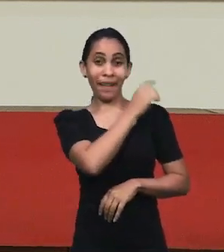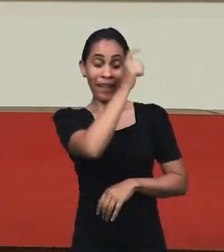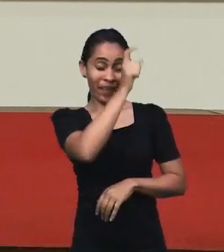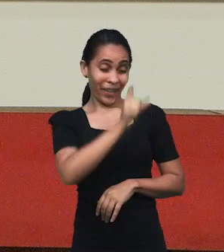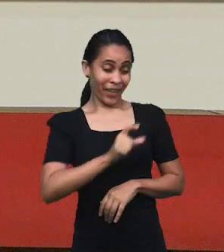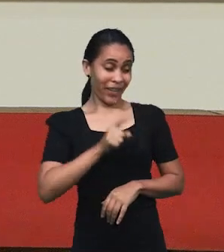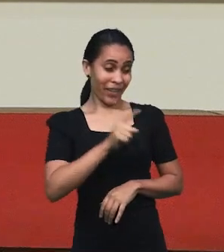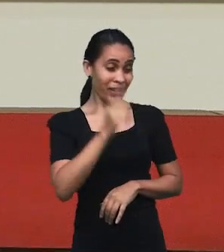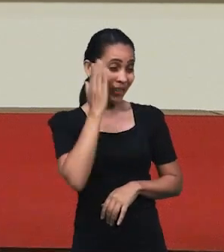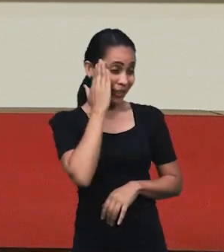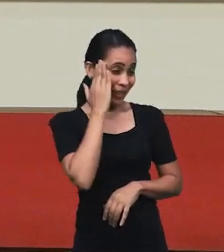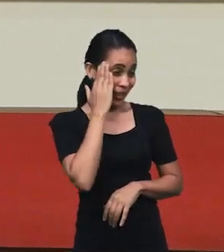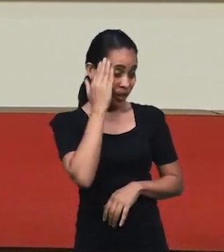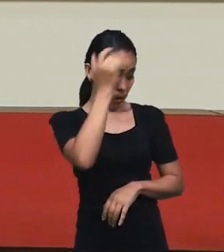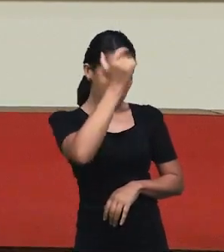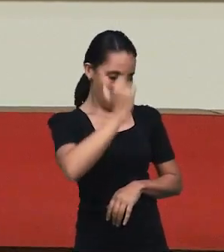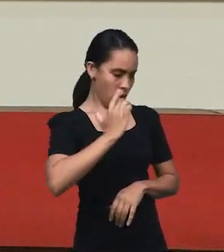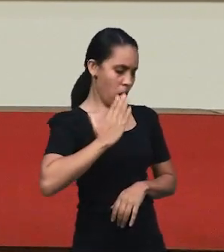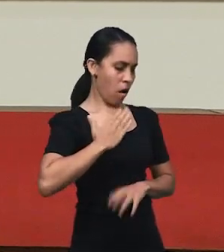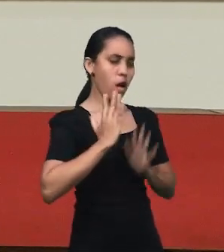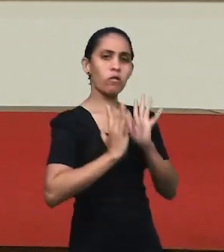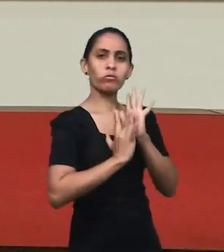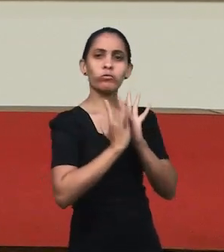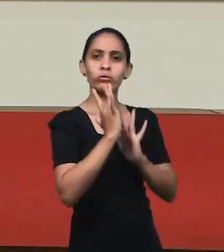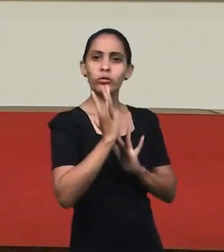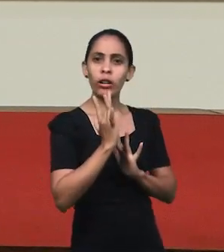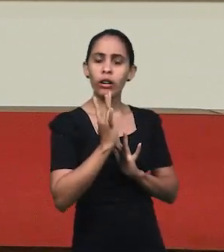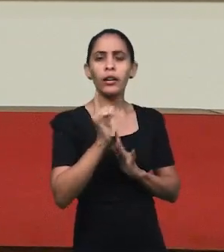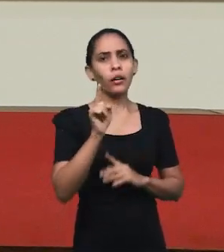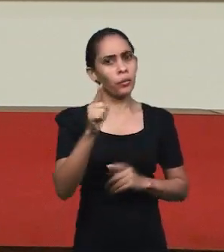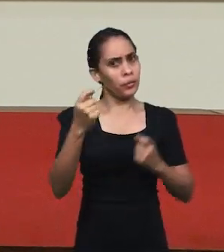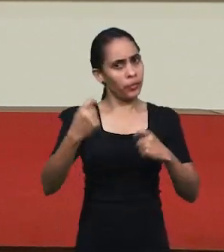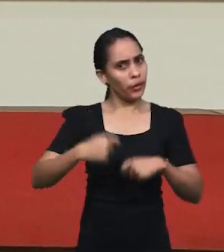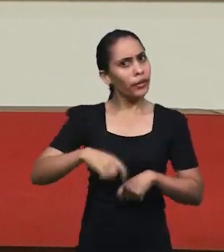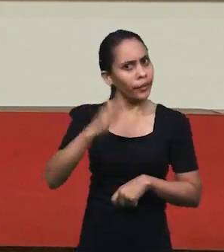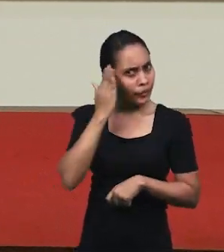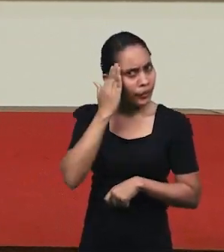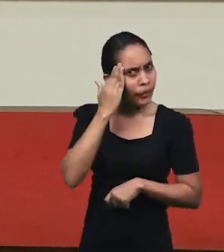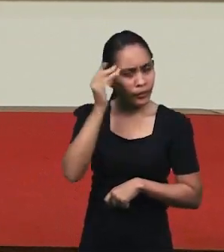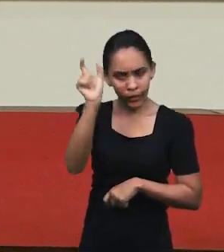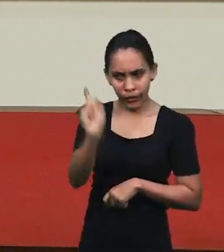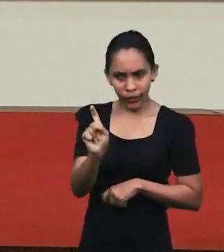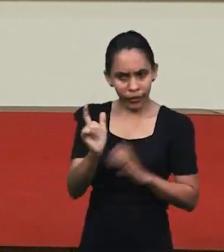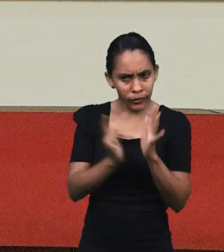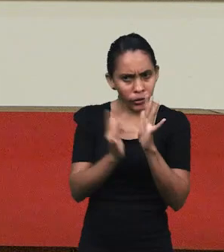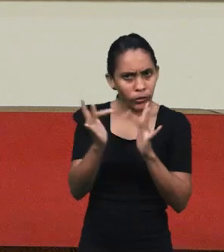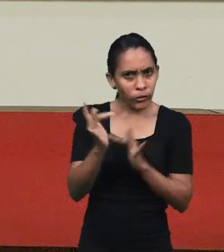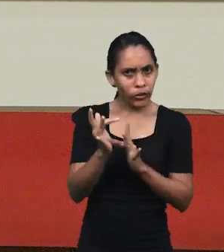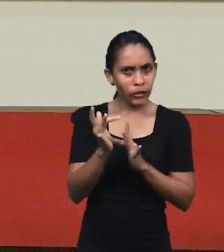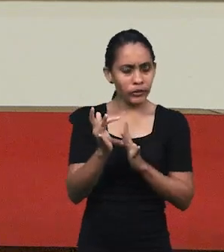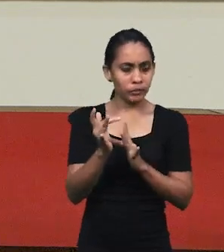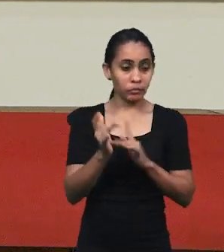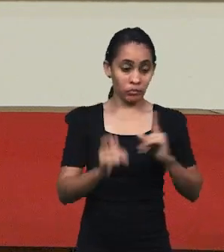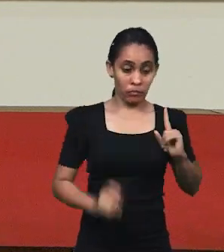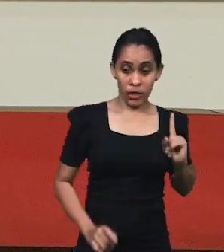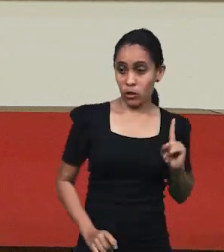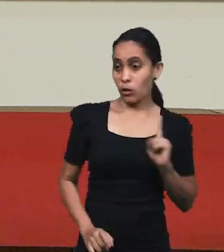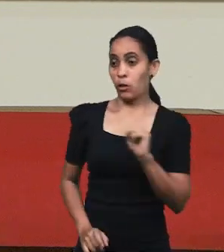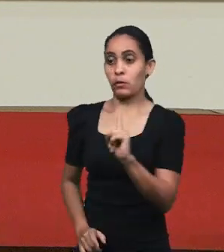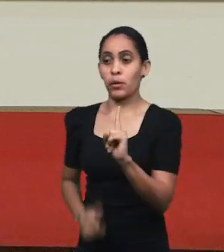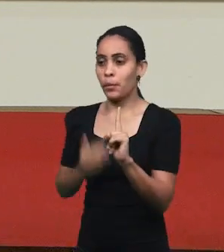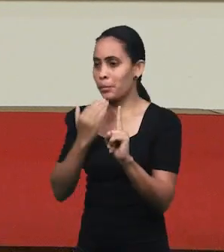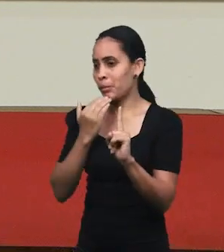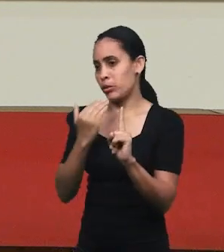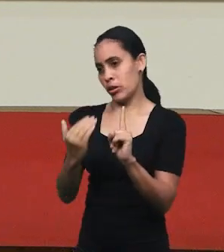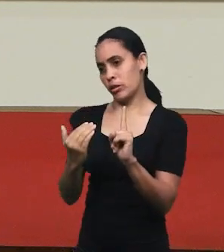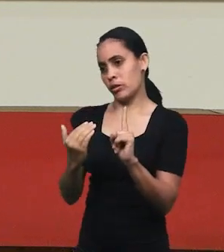foi que ele entendeu quem era Jesus. Entenda quem é Jesus. Primeiro naquela expressão: Senhor, eu não fui falar